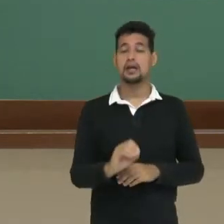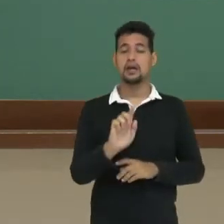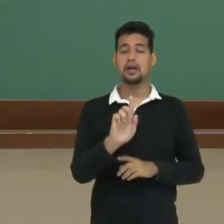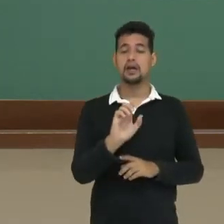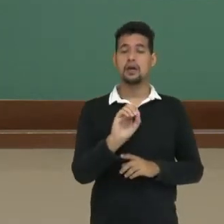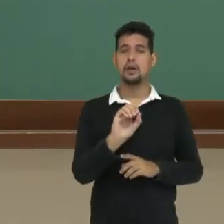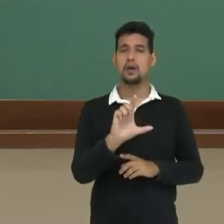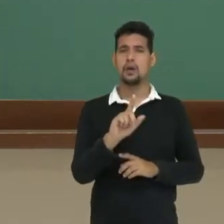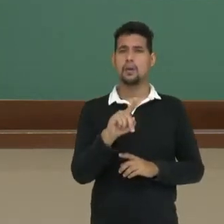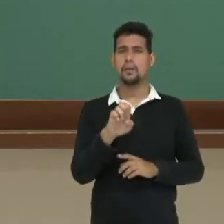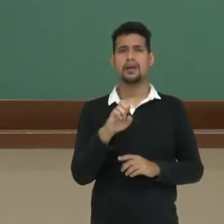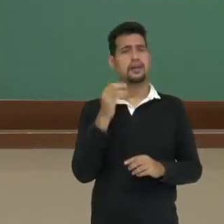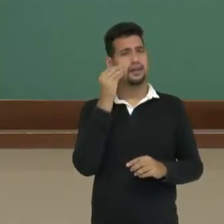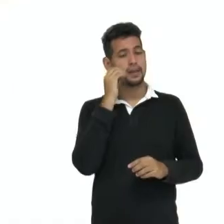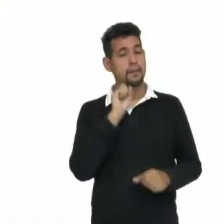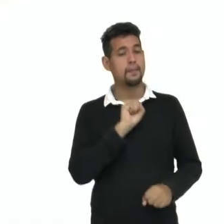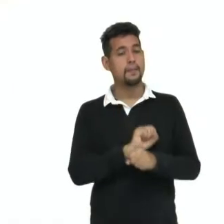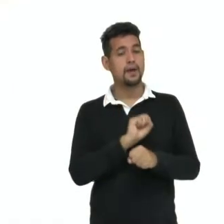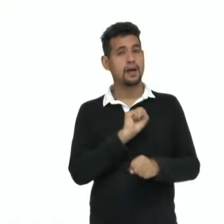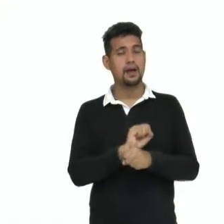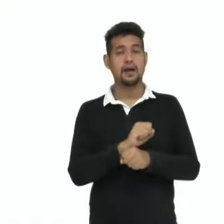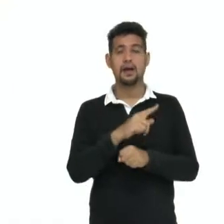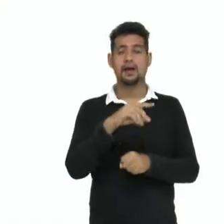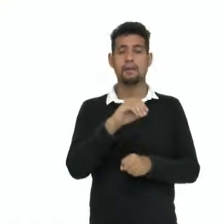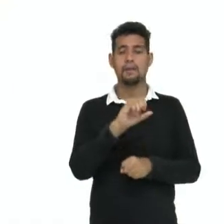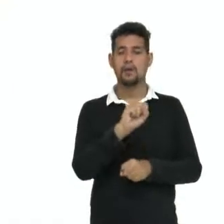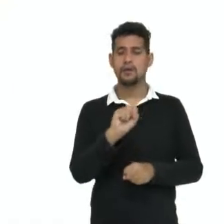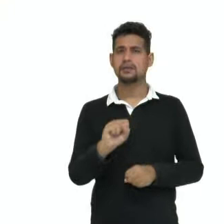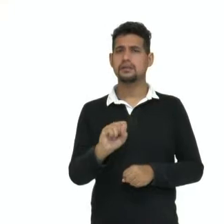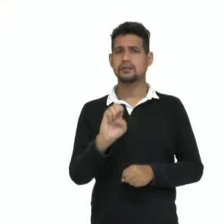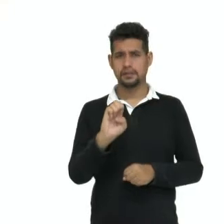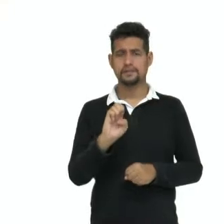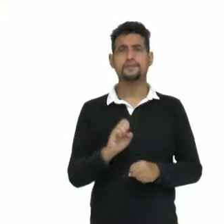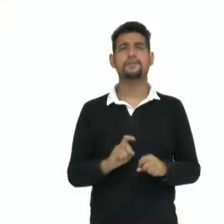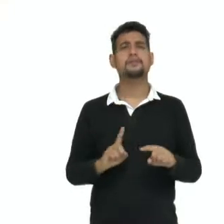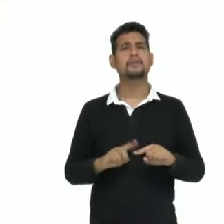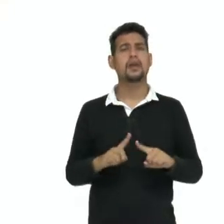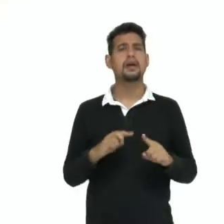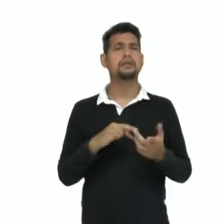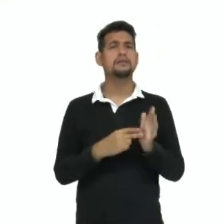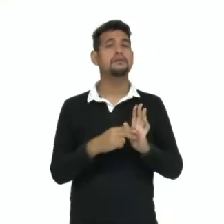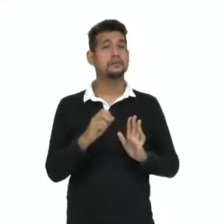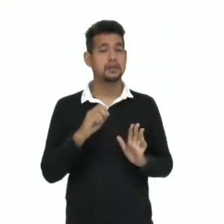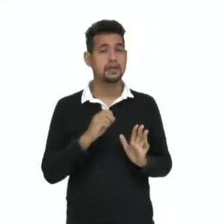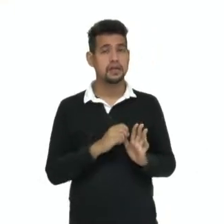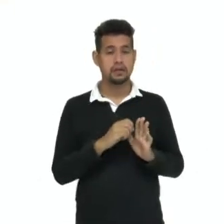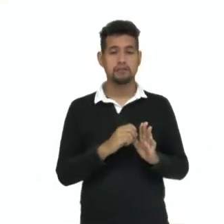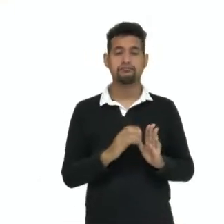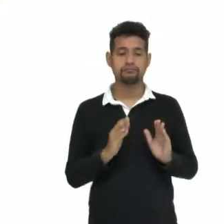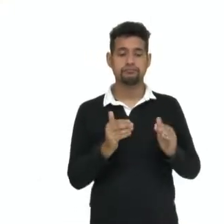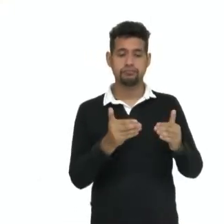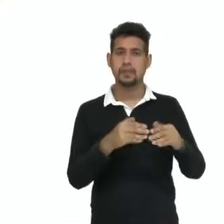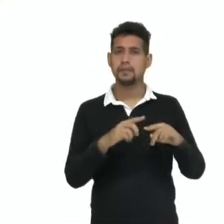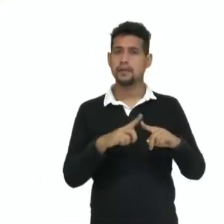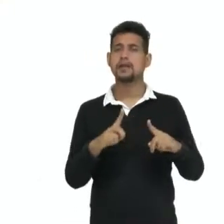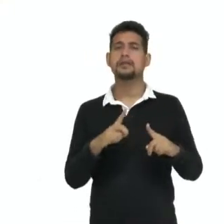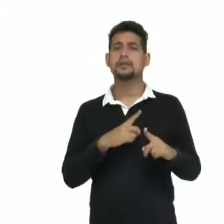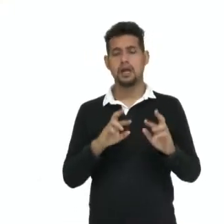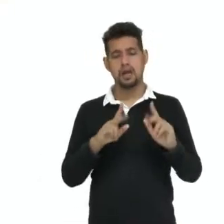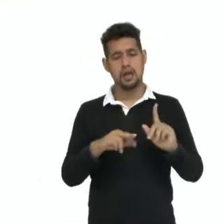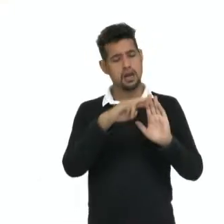militares da oposição tentaram impedir sua posse quando da renúncia de Jânio Quadros. Ele acabou sendo empossado, mas dentro das regras